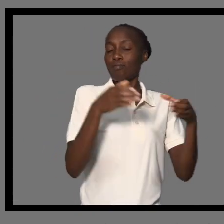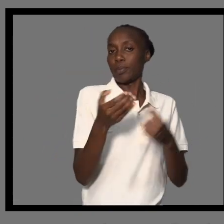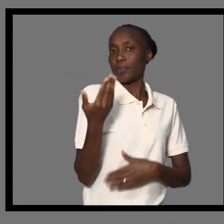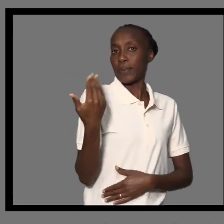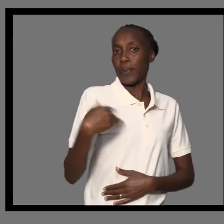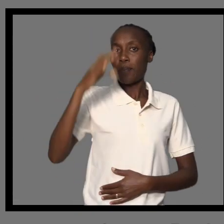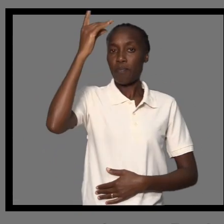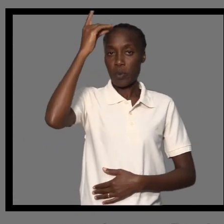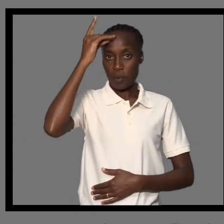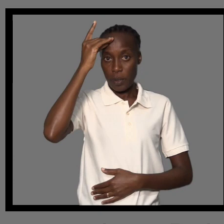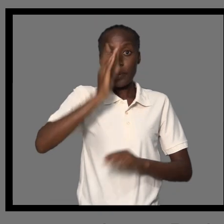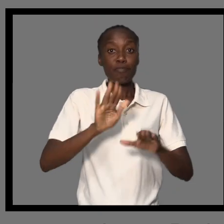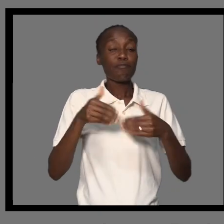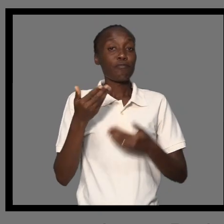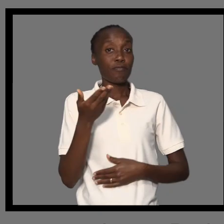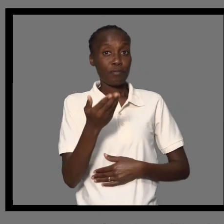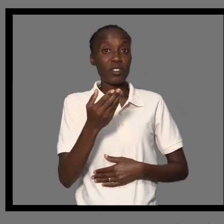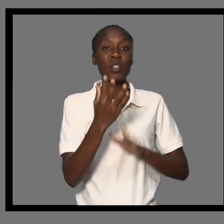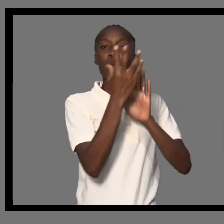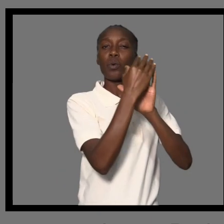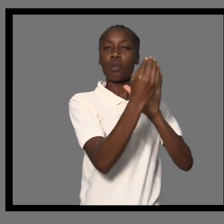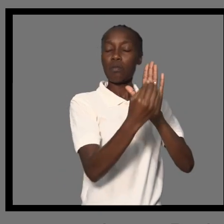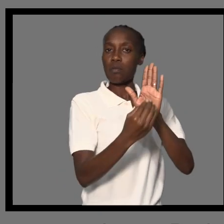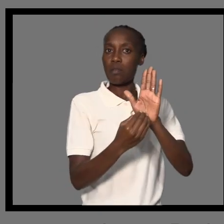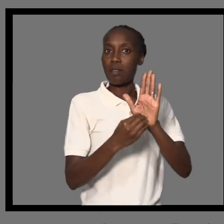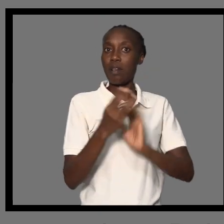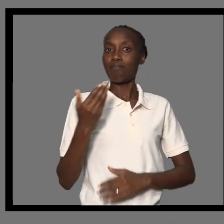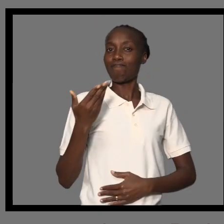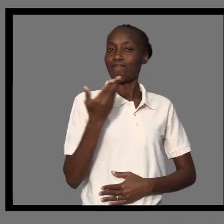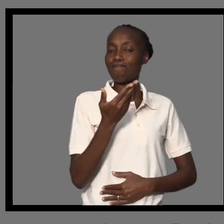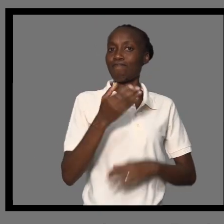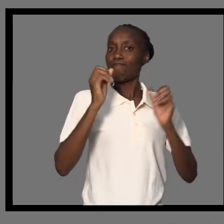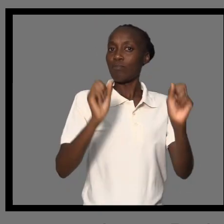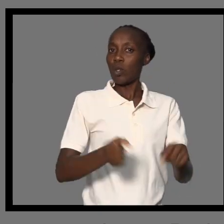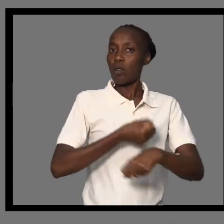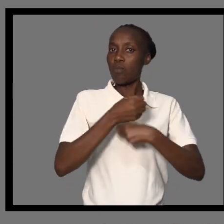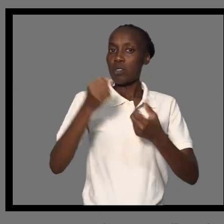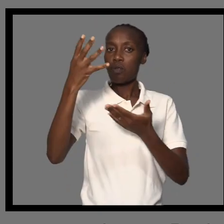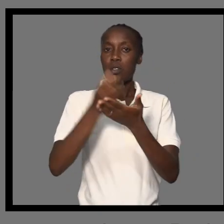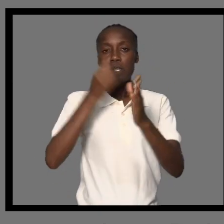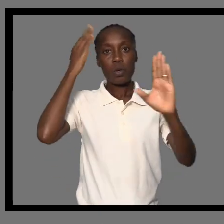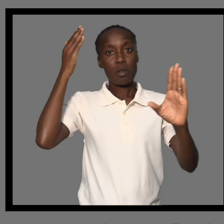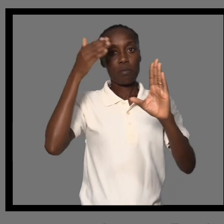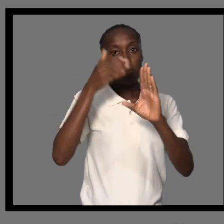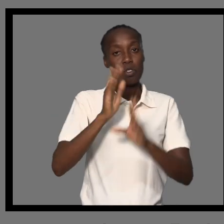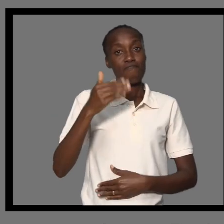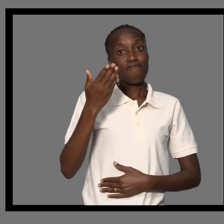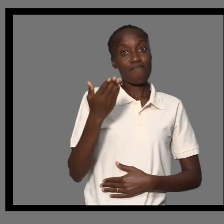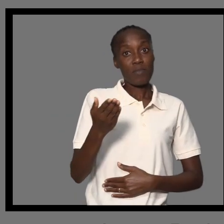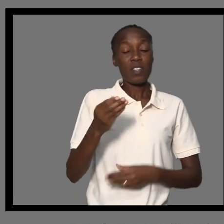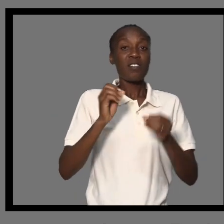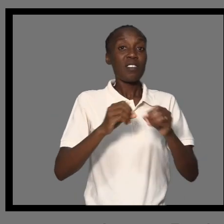que decorreu o domingo último, porém um resultado que não permite atingir o objetivo da